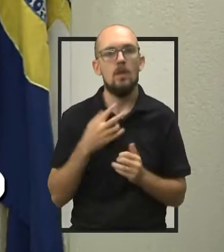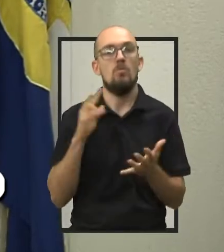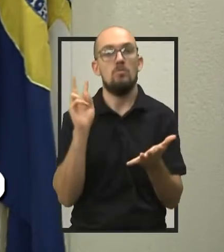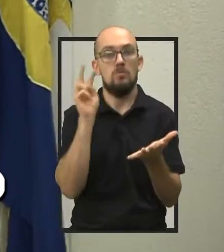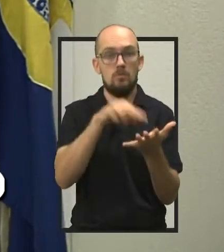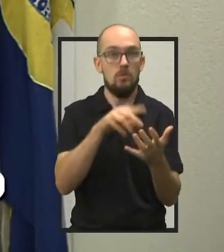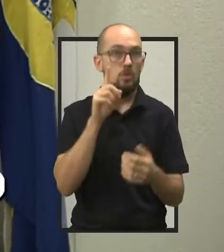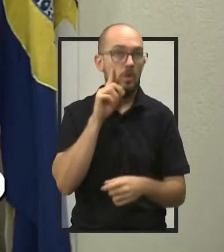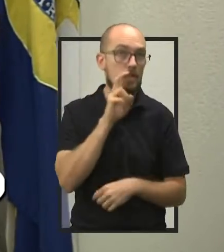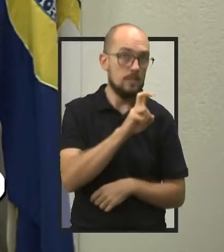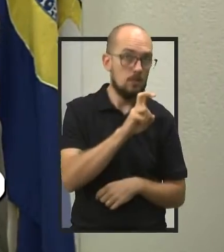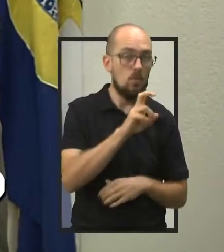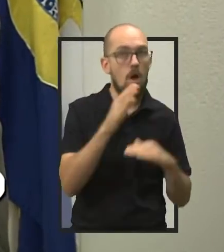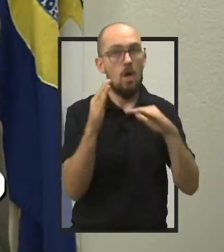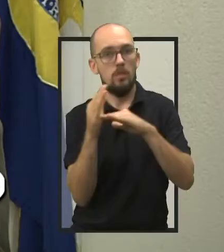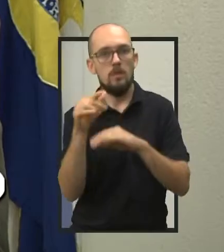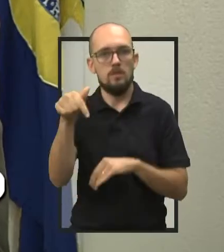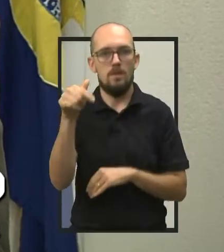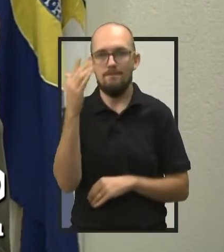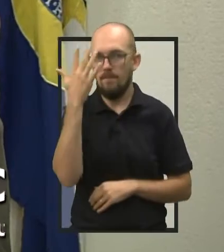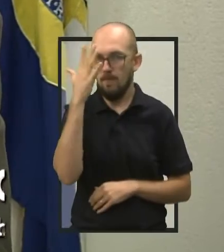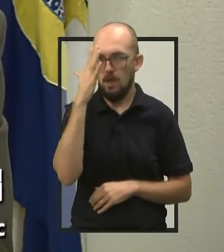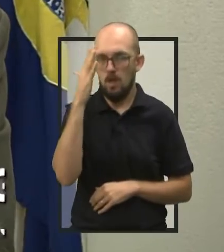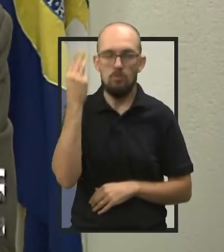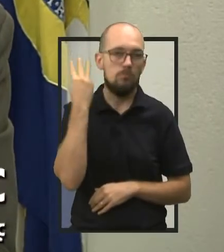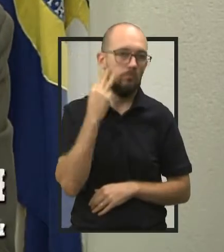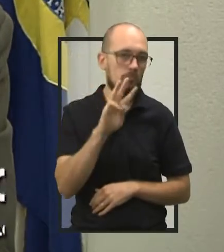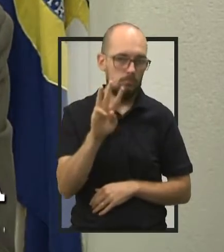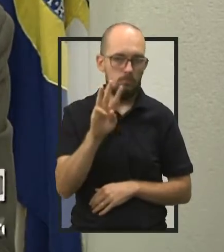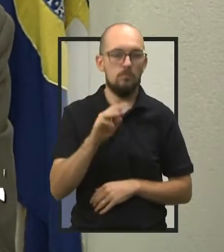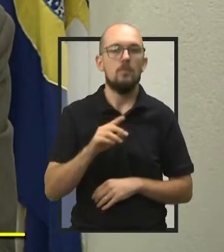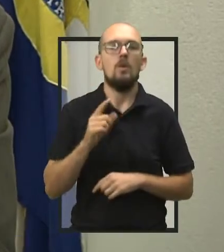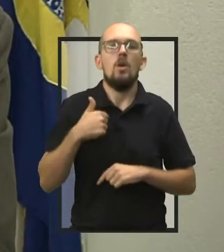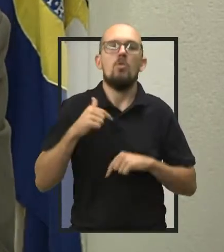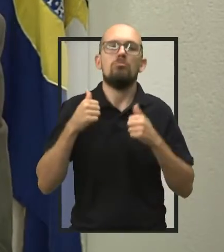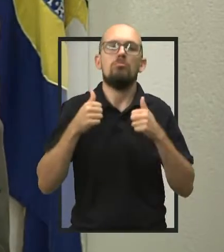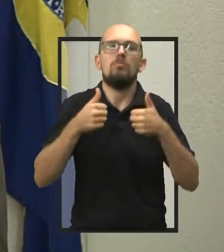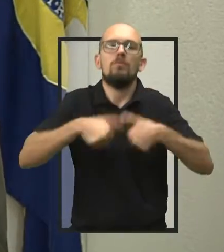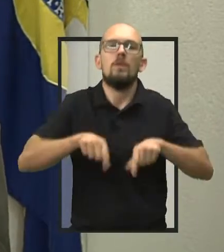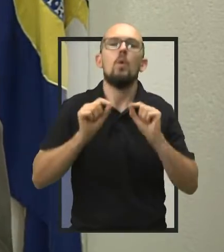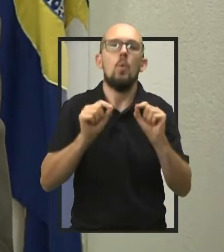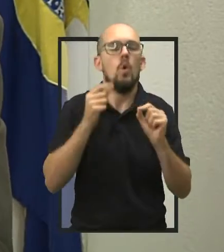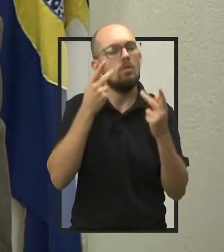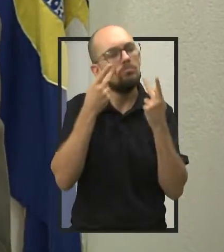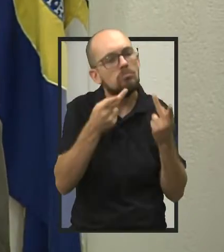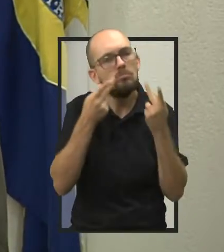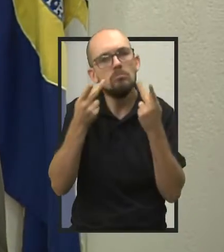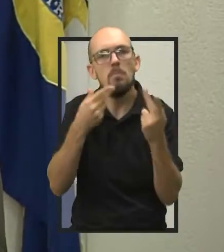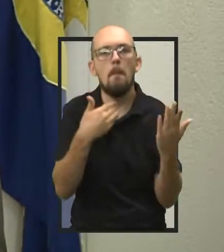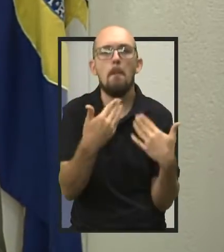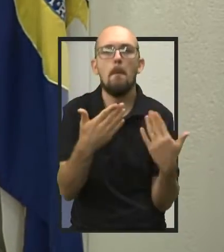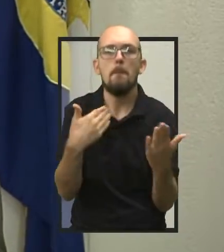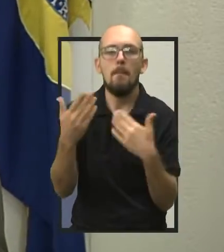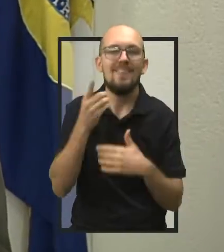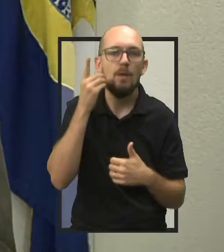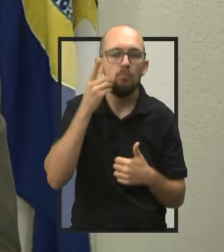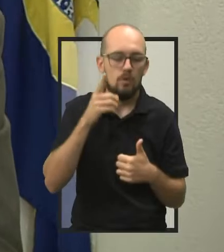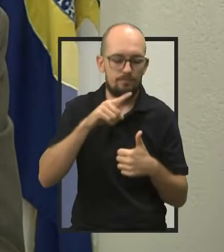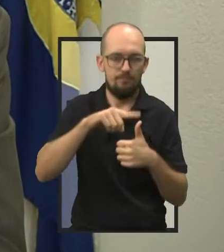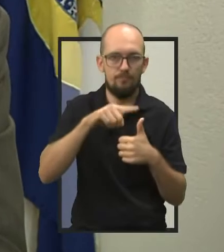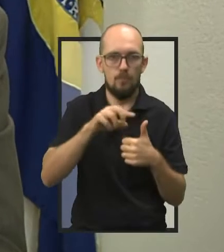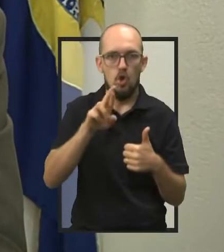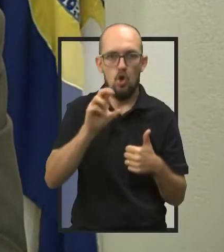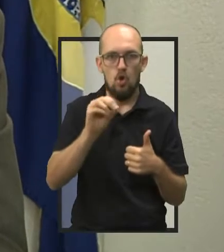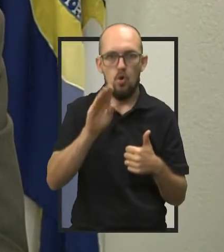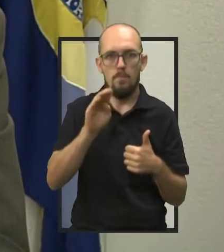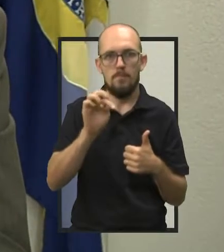no dia 5, 6 e 7 de fevereiro e visitei aí vários deputados, que eu posso citar, o deputado Roberto